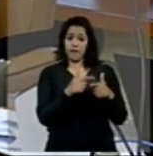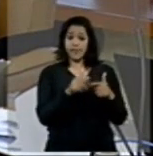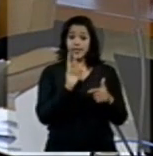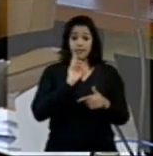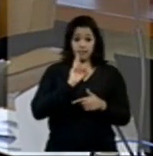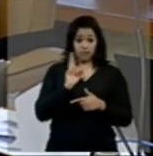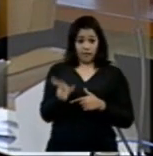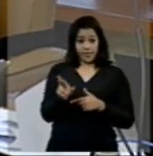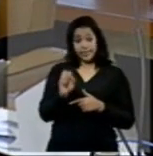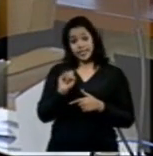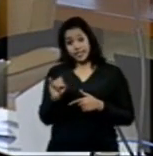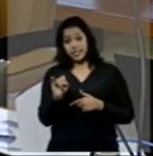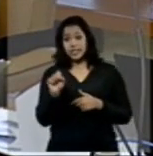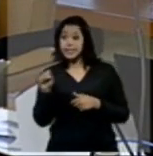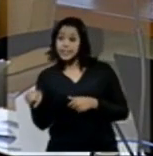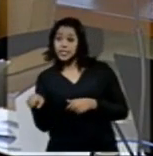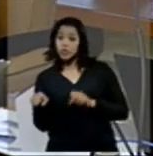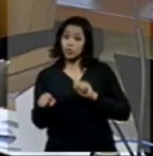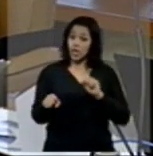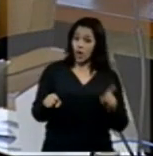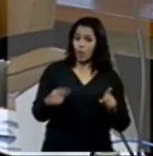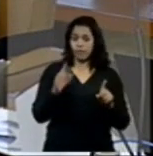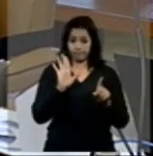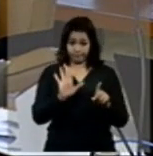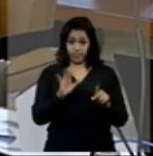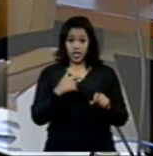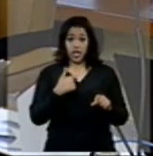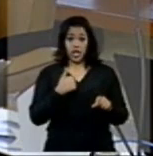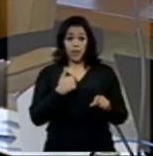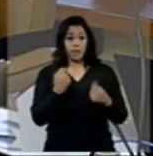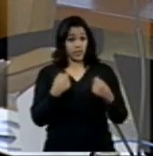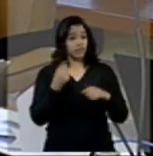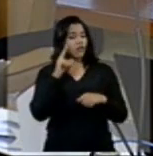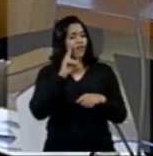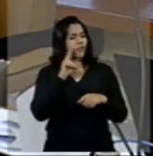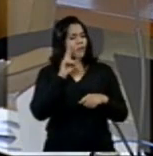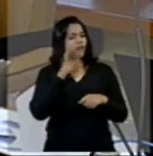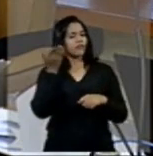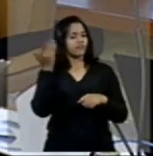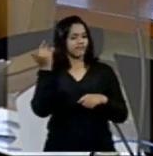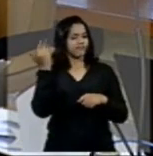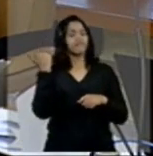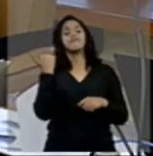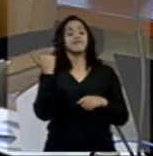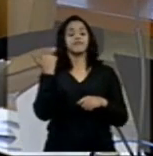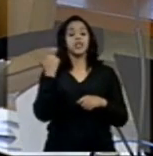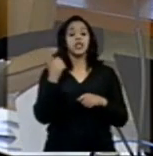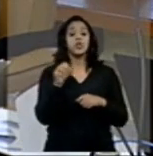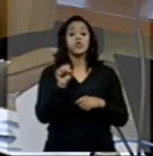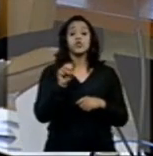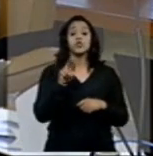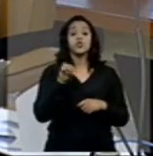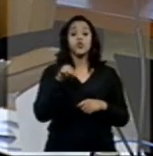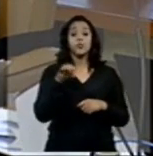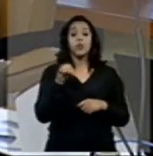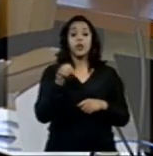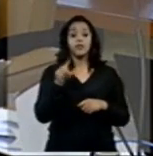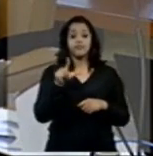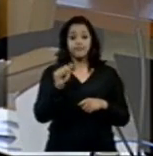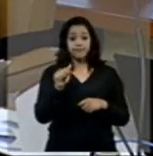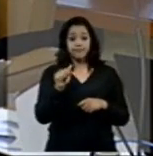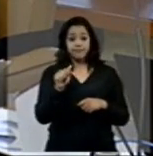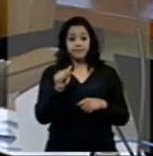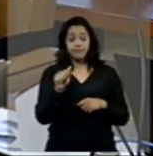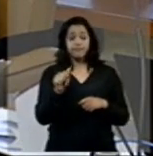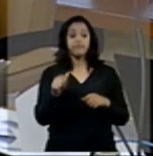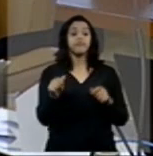respondê-la afirmativa ou negativamente, entendo que cumpre rememorar que súmula, como obviamente